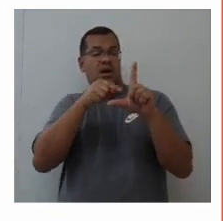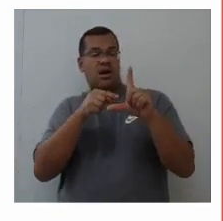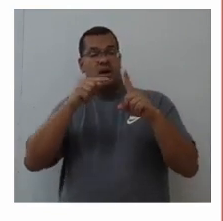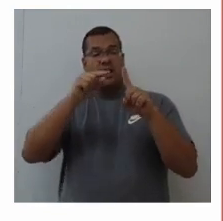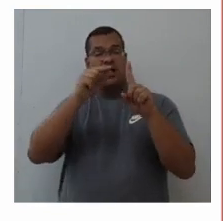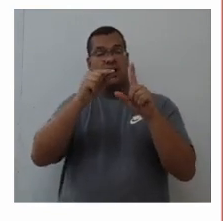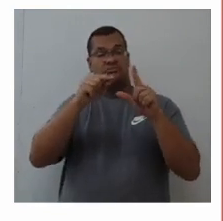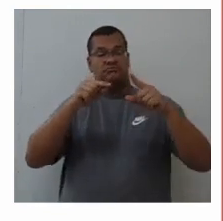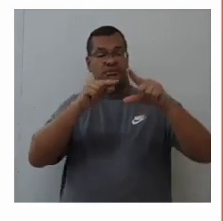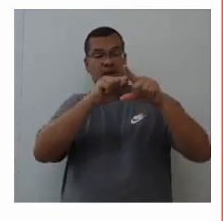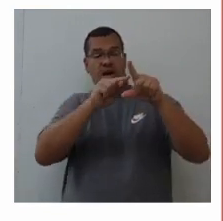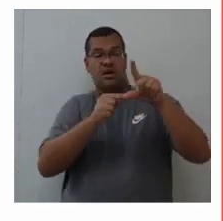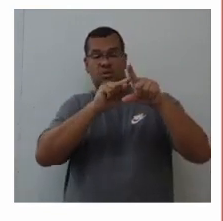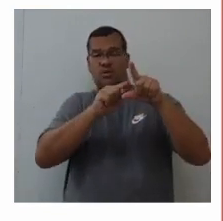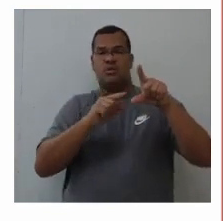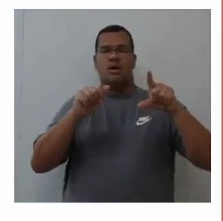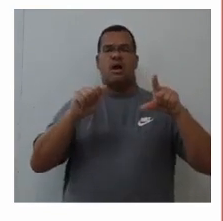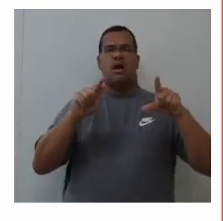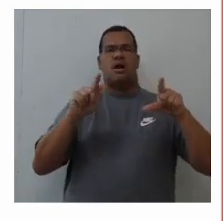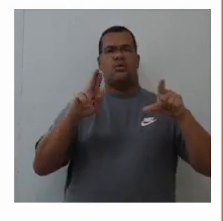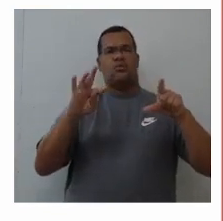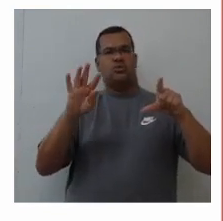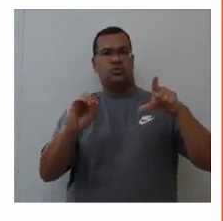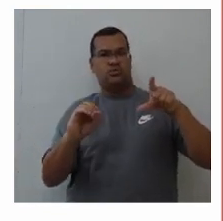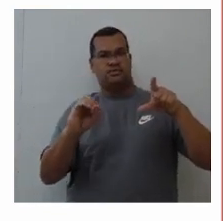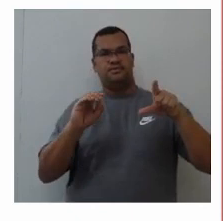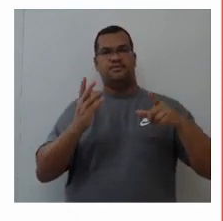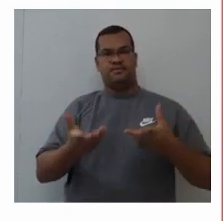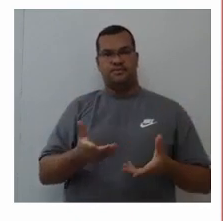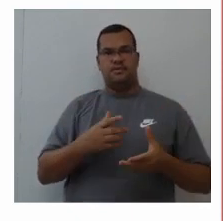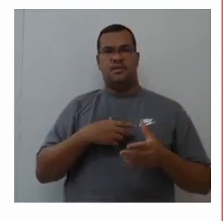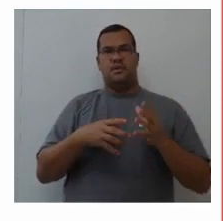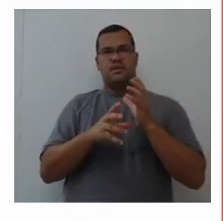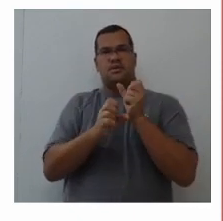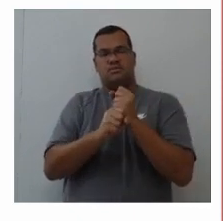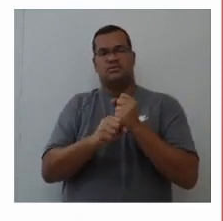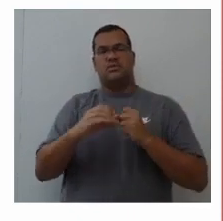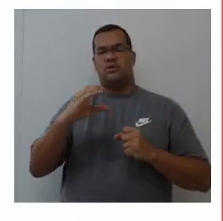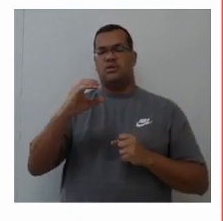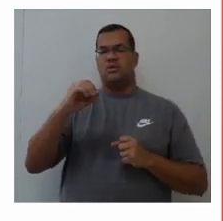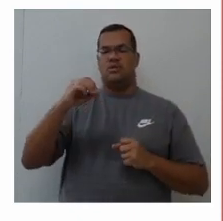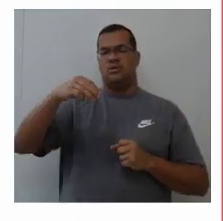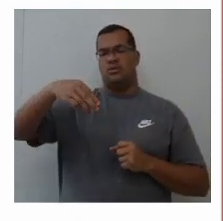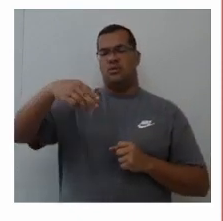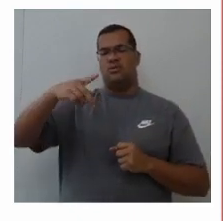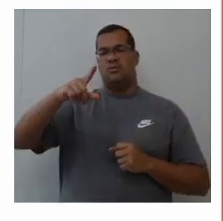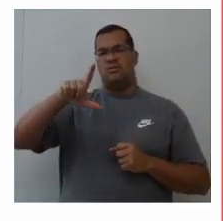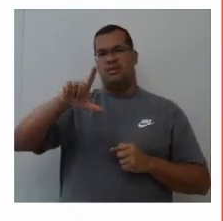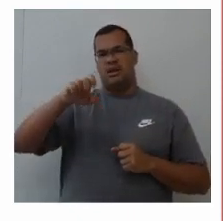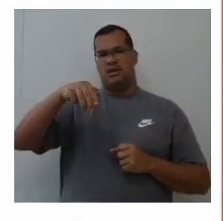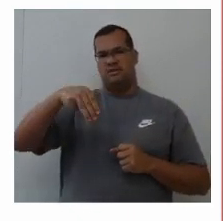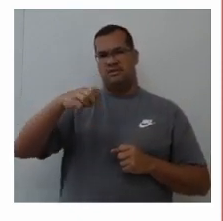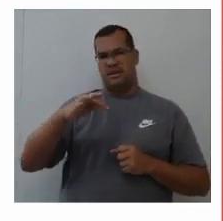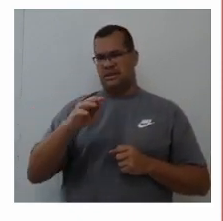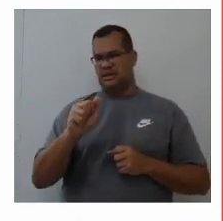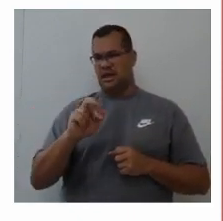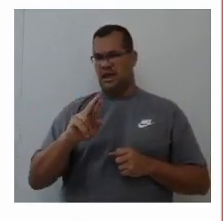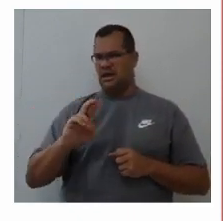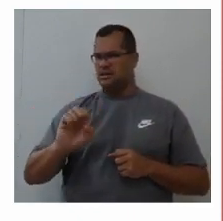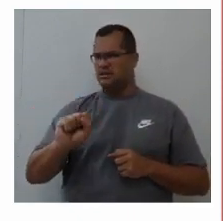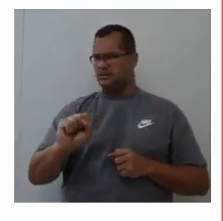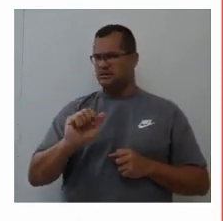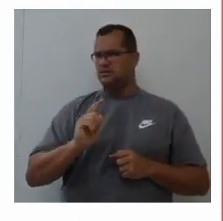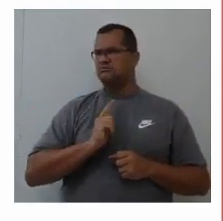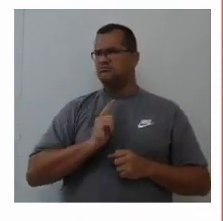dois ângulos, quando somados dá 90 graus, a gente chama isso aí de ângulos complementares. Percebeu? Então, olha, num triângulo retângulo eu